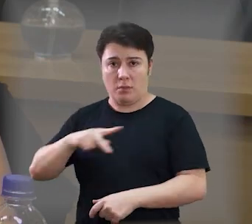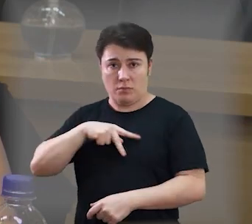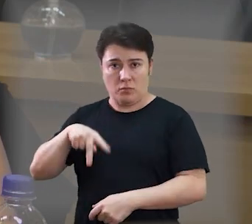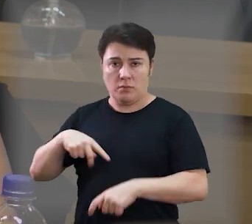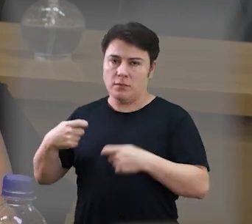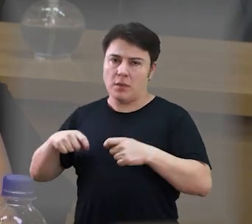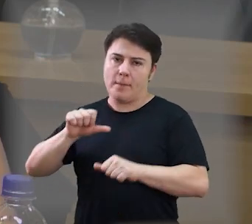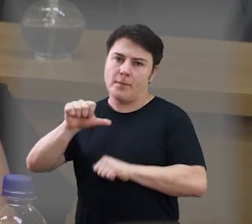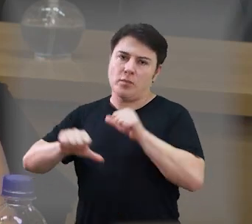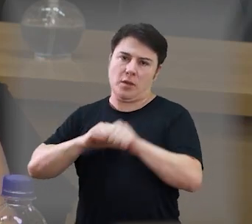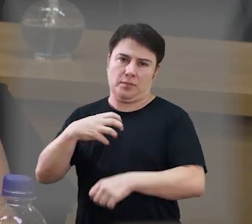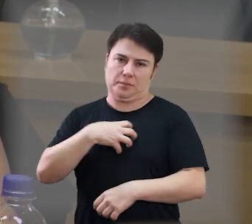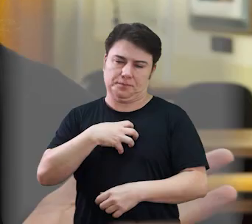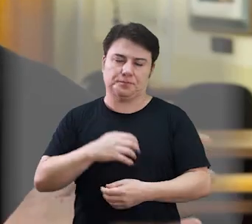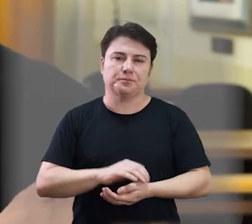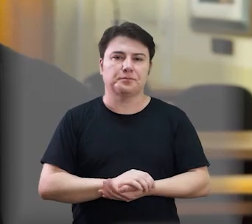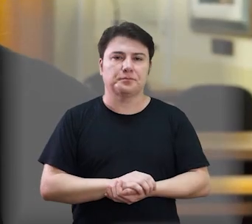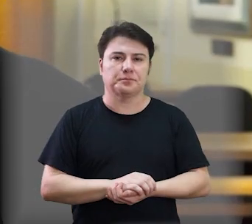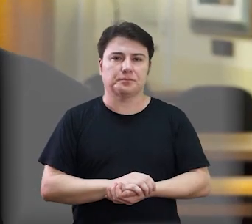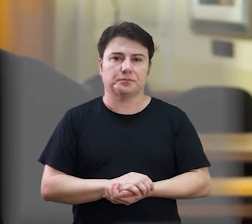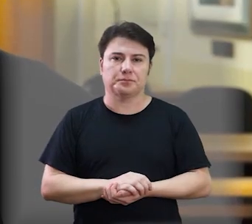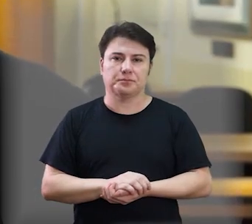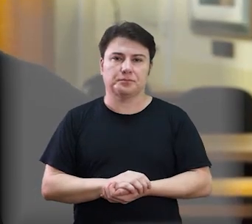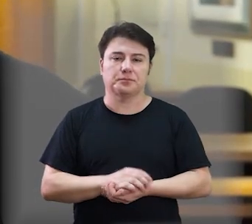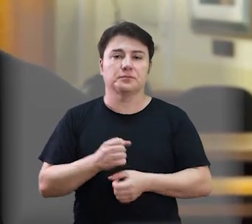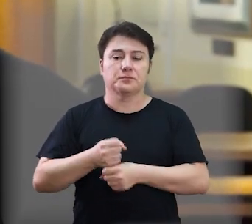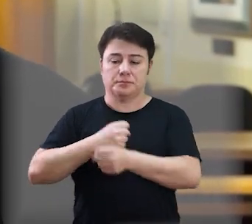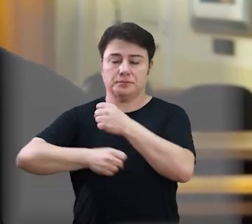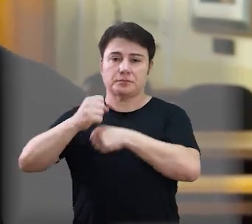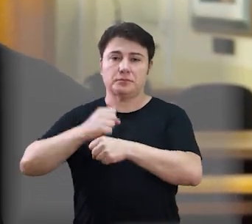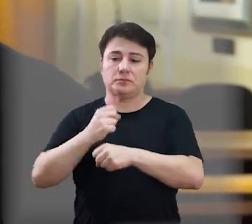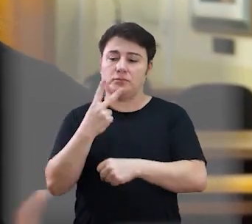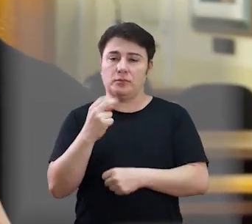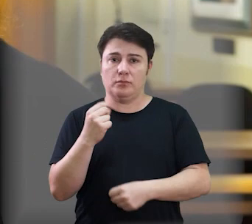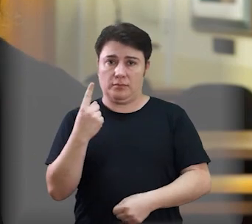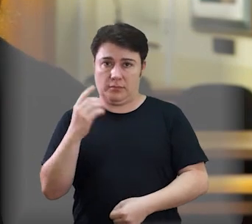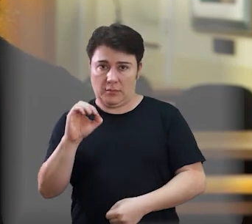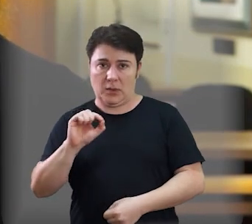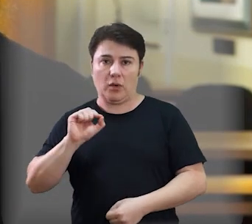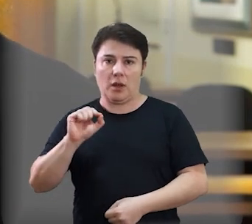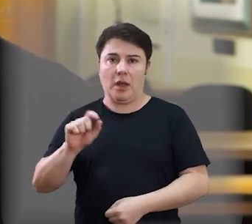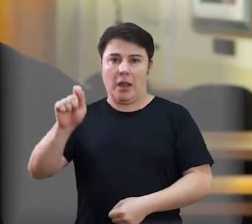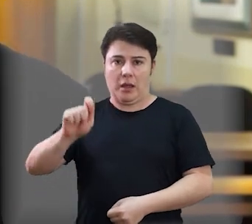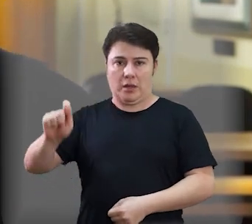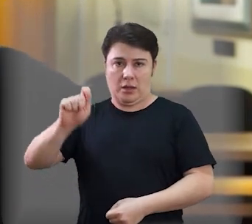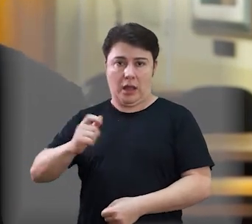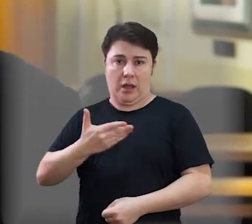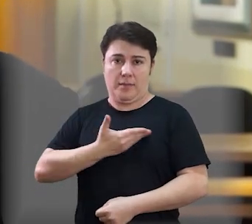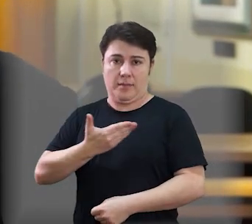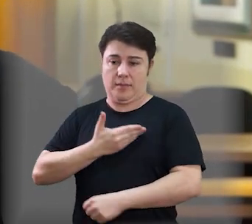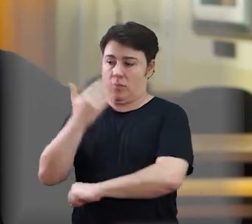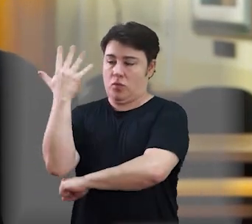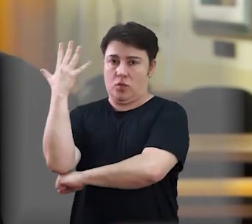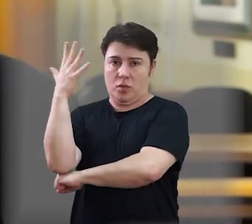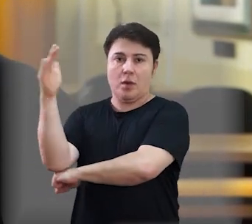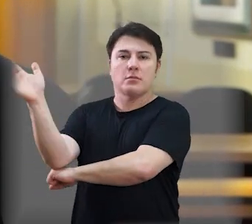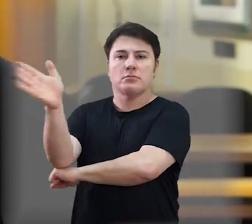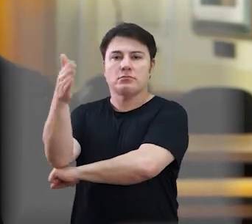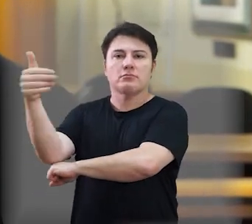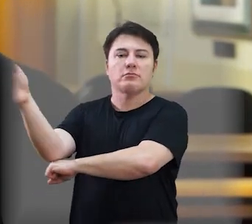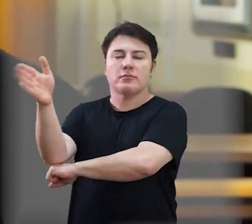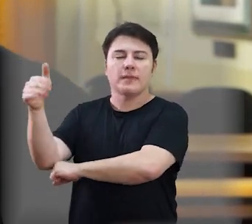espaços públicos é constante. Em 2010, mais ou menos, quando a gente começa o processo pela Associação Amigos da Praça